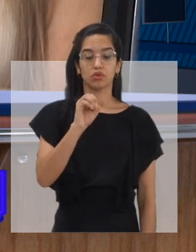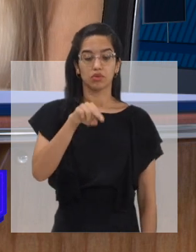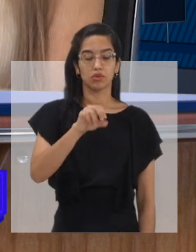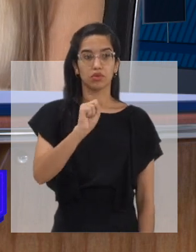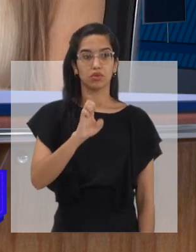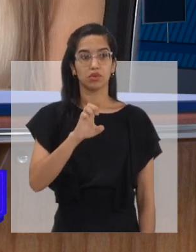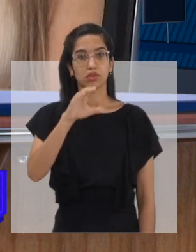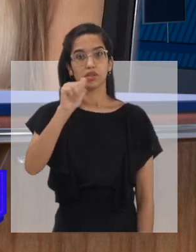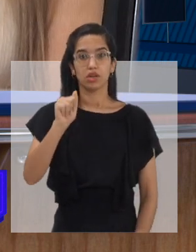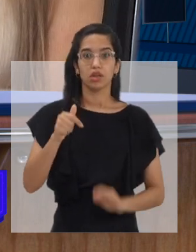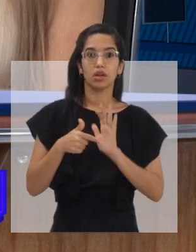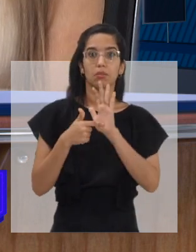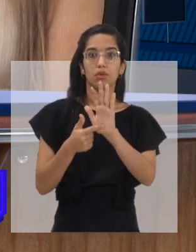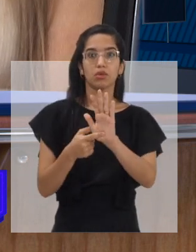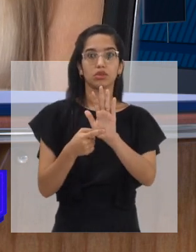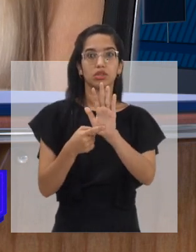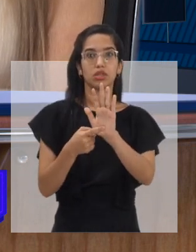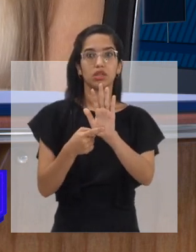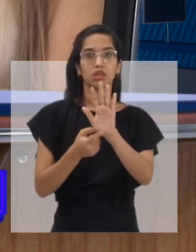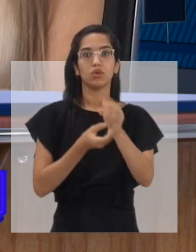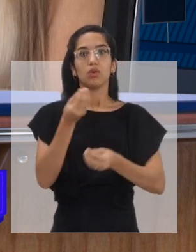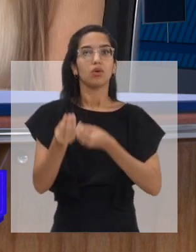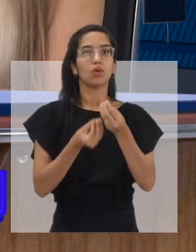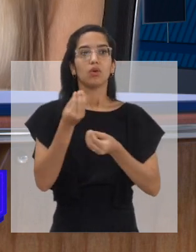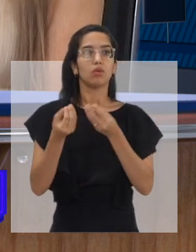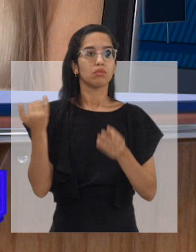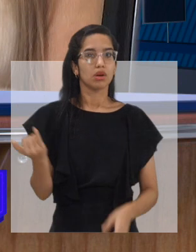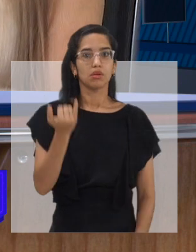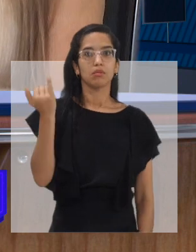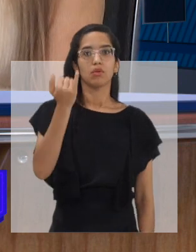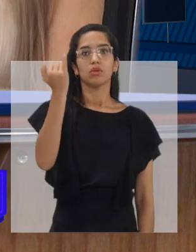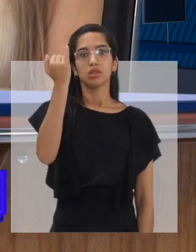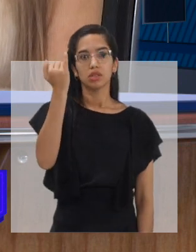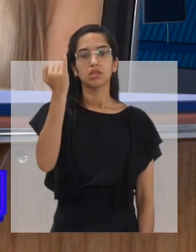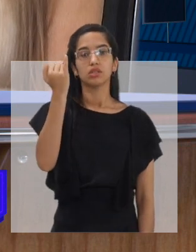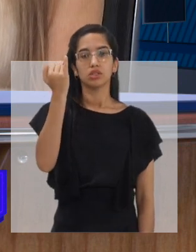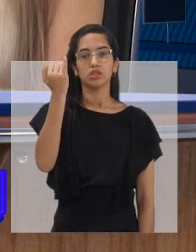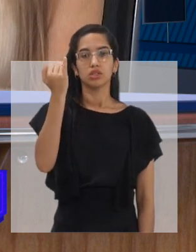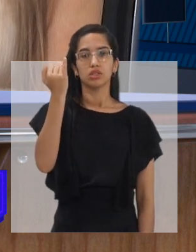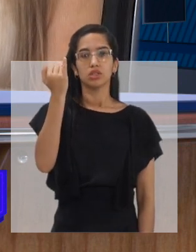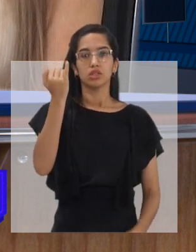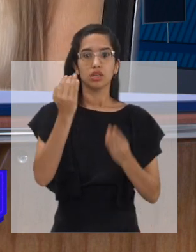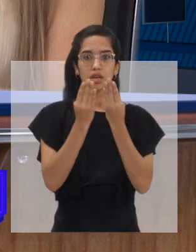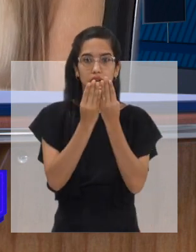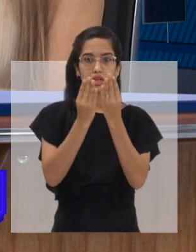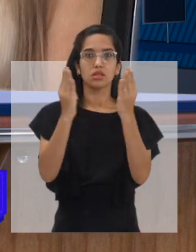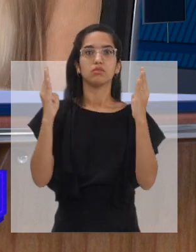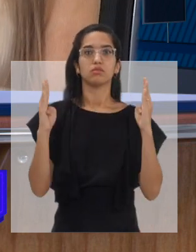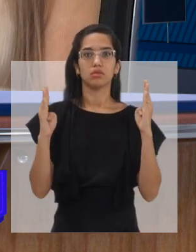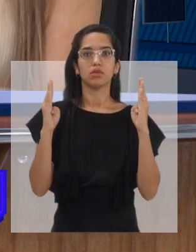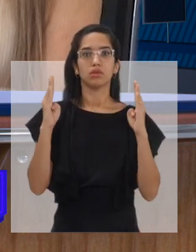falando sobre a importância das portas da Igreja de São Benedito, né? Essas portas são bem antigas, né? São